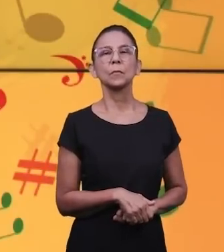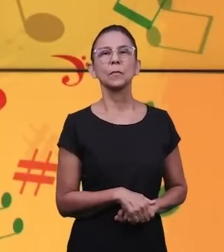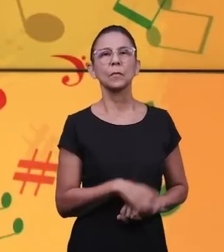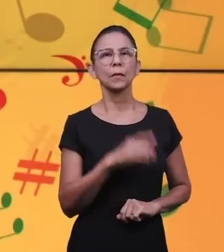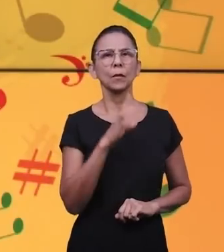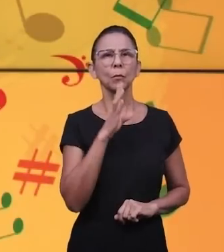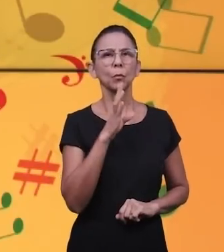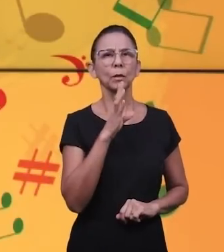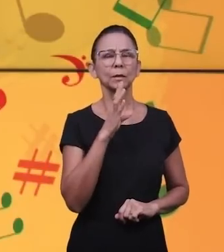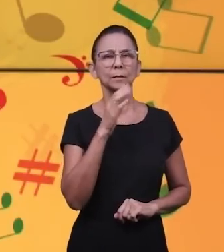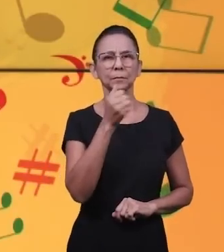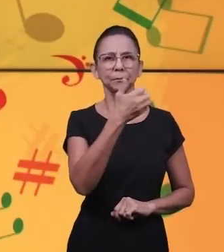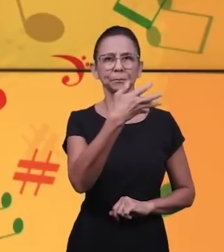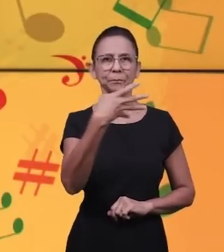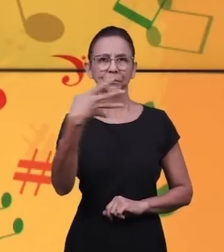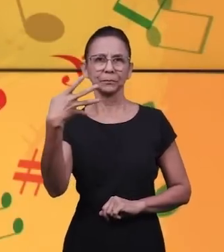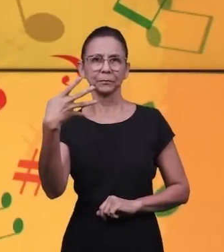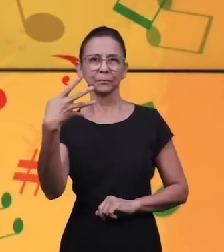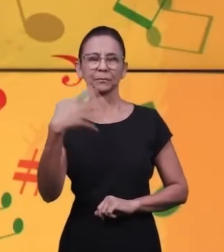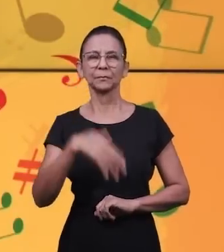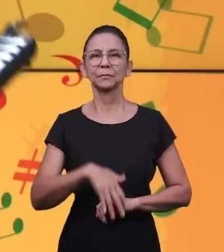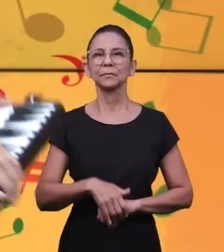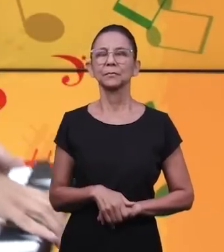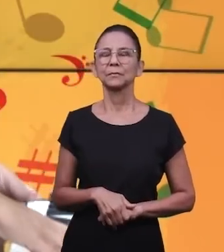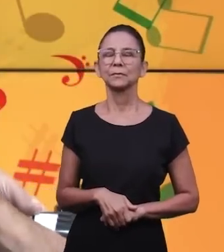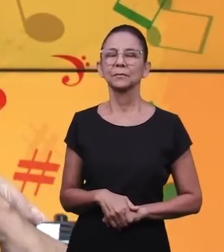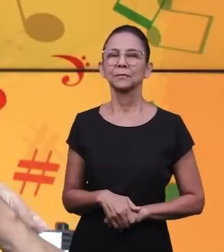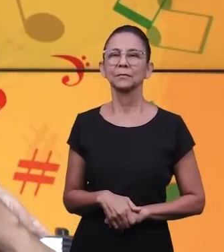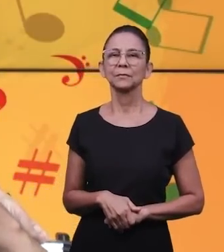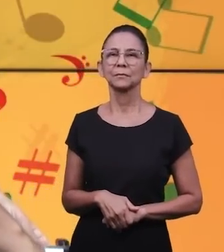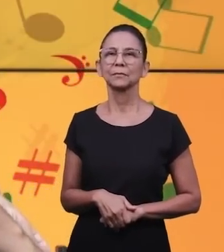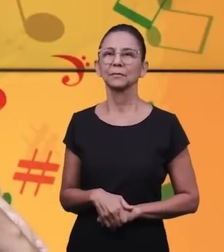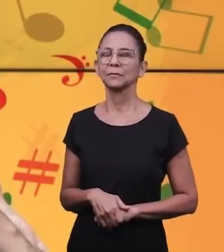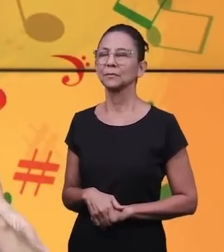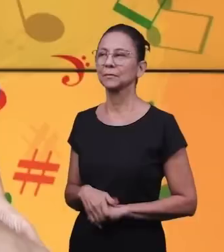Agora vamos conhecer a partitura.